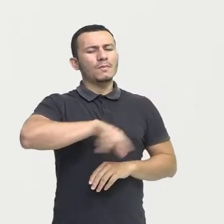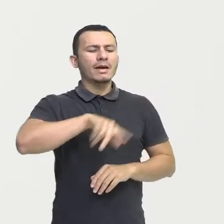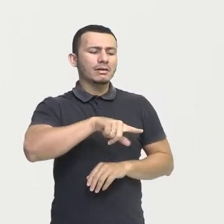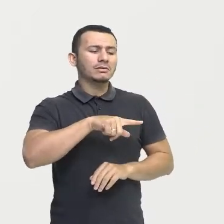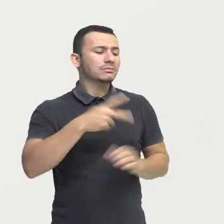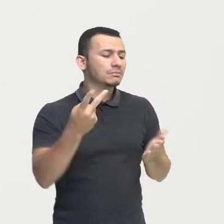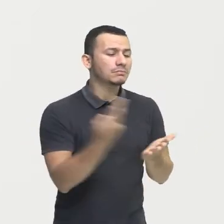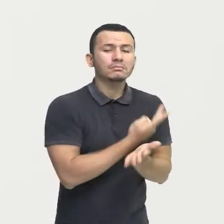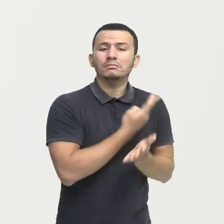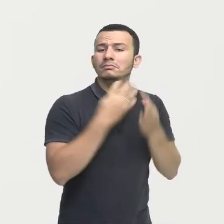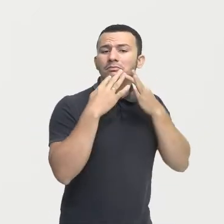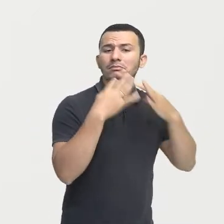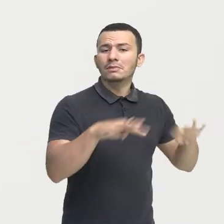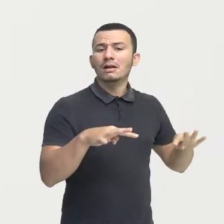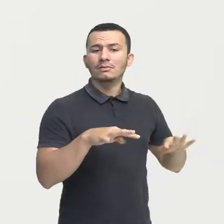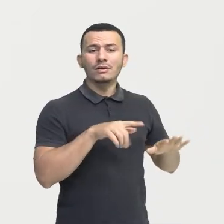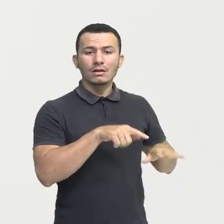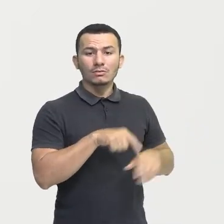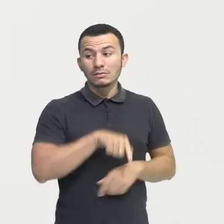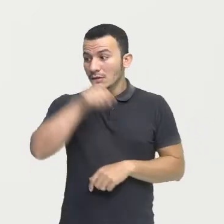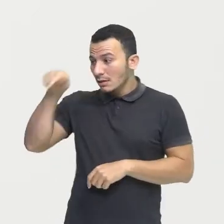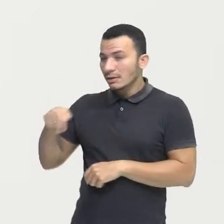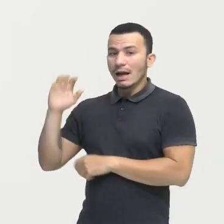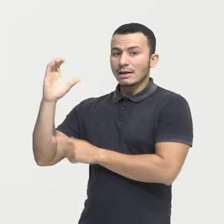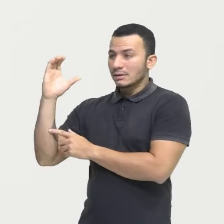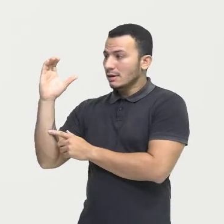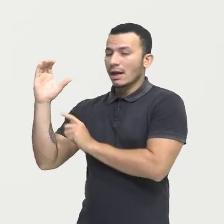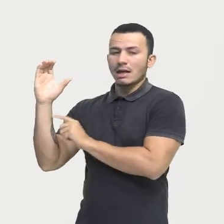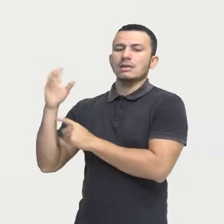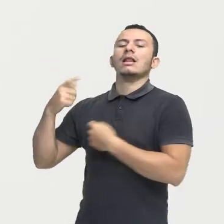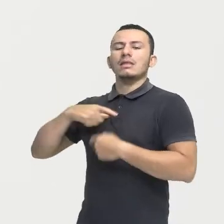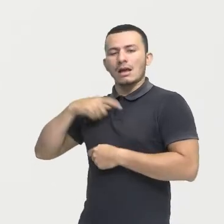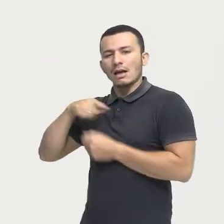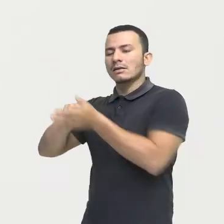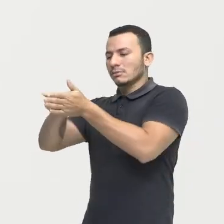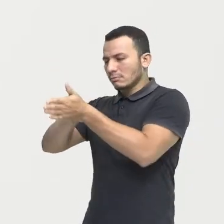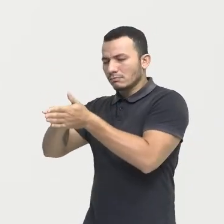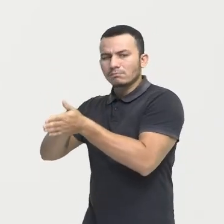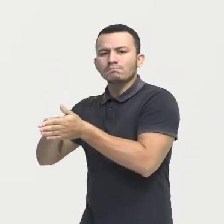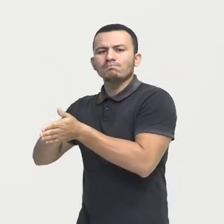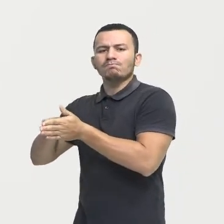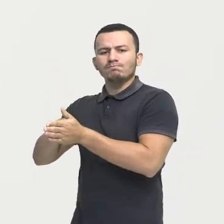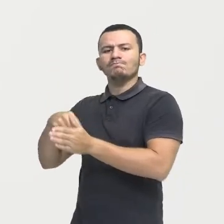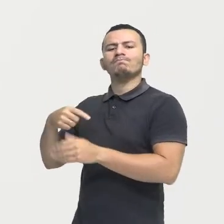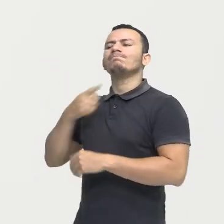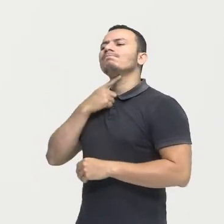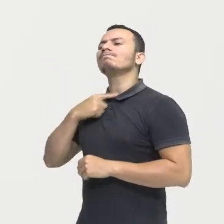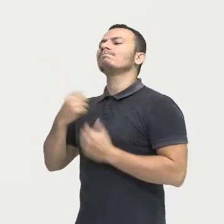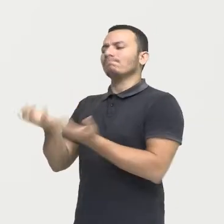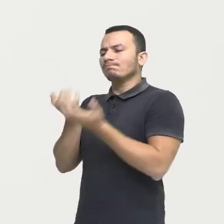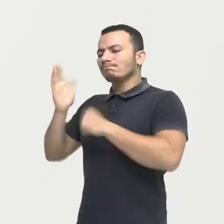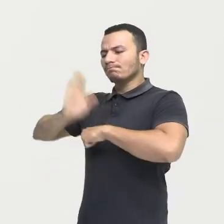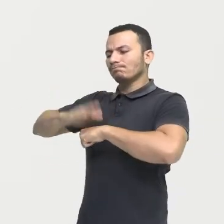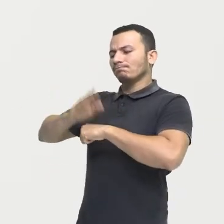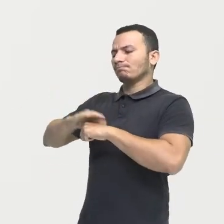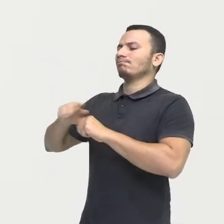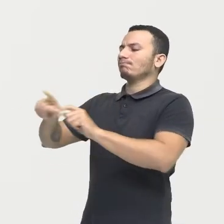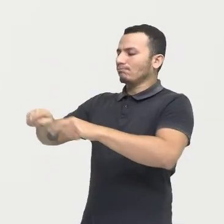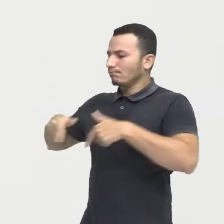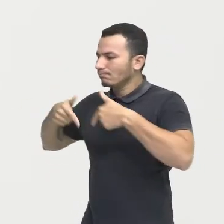ocasional. Já a ciência não, ela vai pesquisar intencionalmente, ela quer resolver